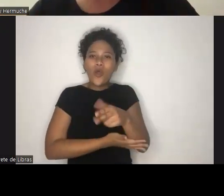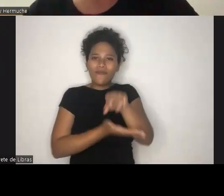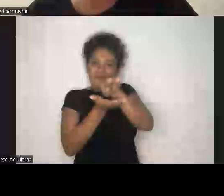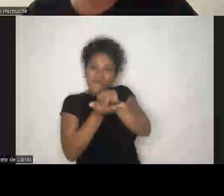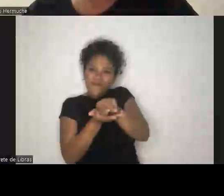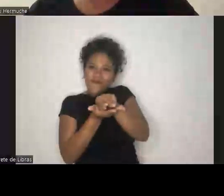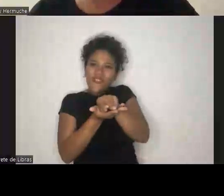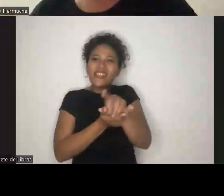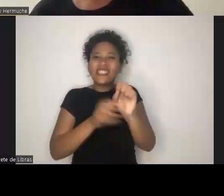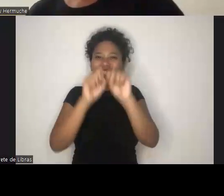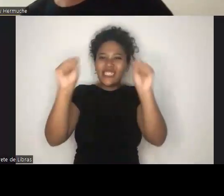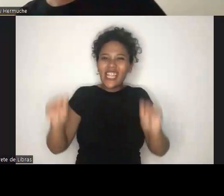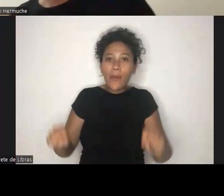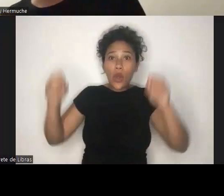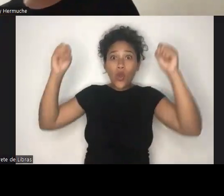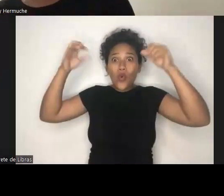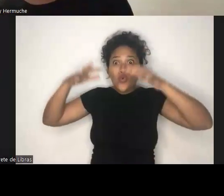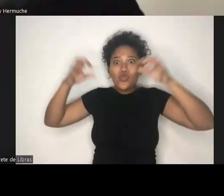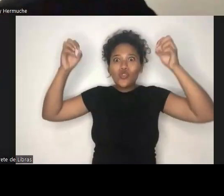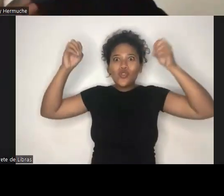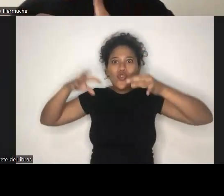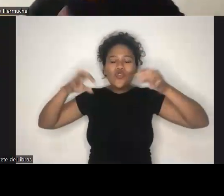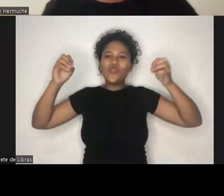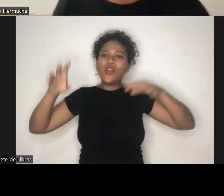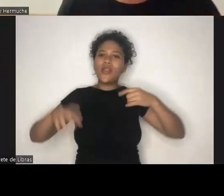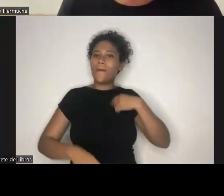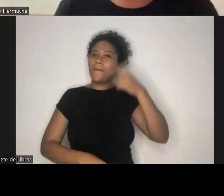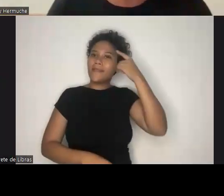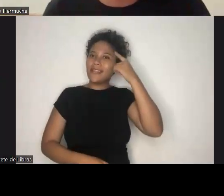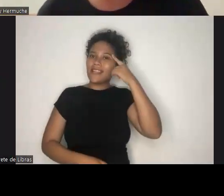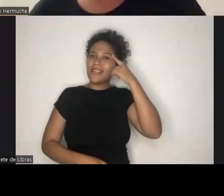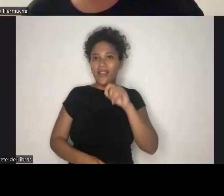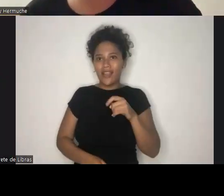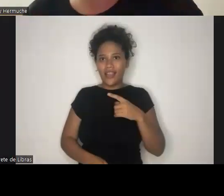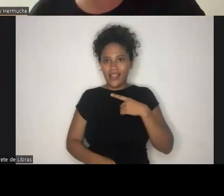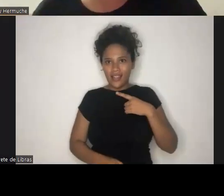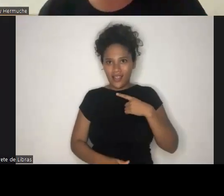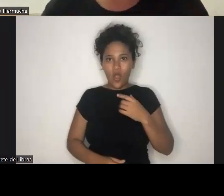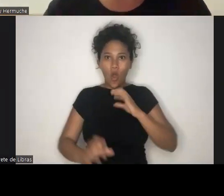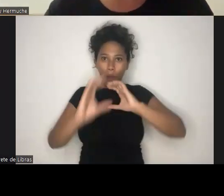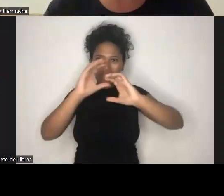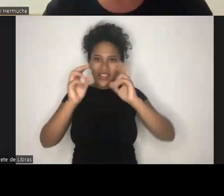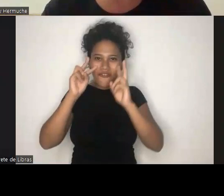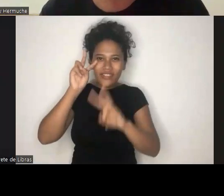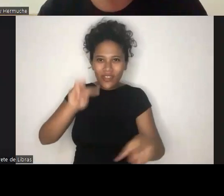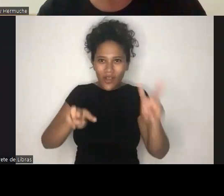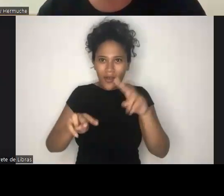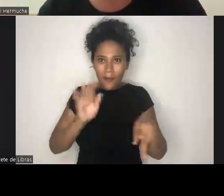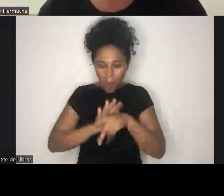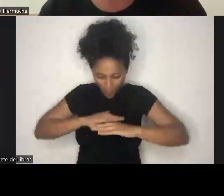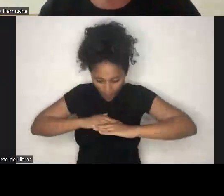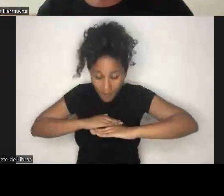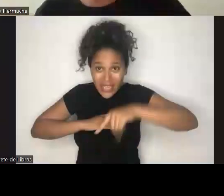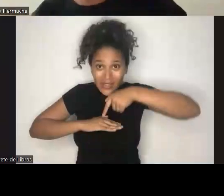todo o sistema de luz eu pensei numa sinalização numa comunicação visual a partir do piso então